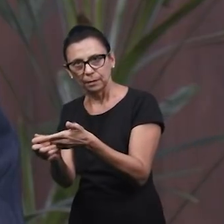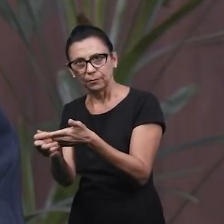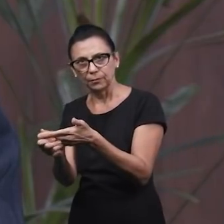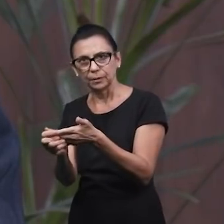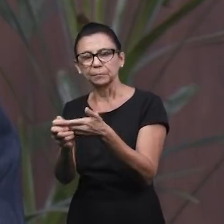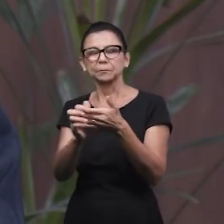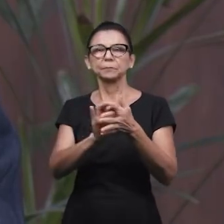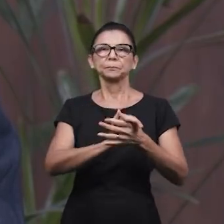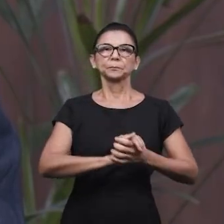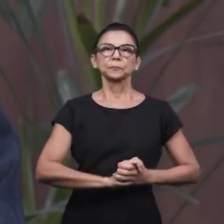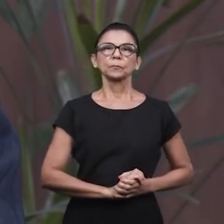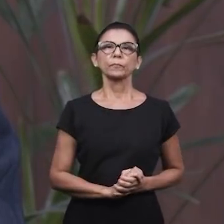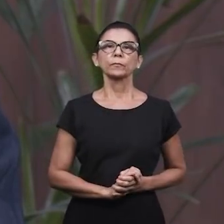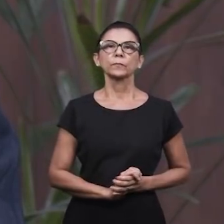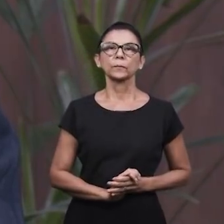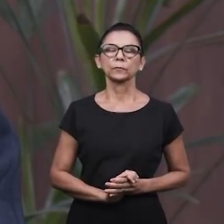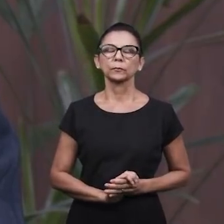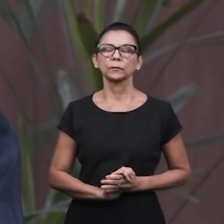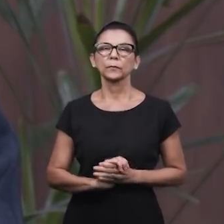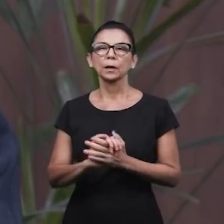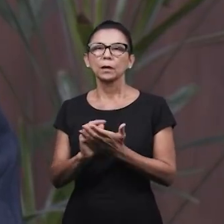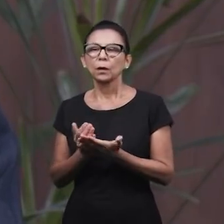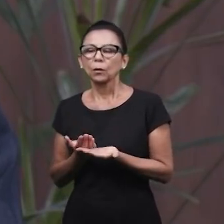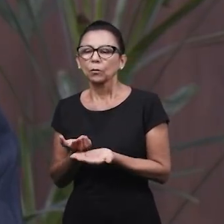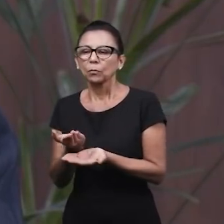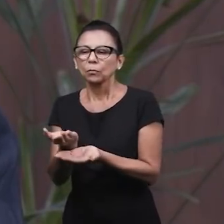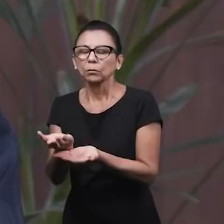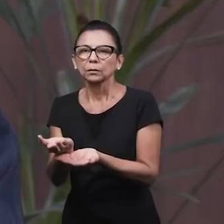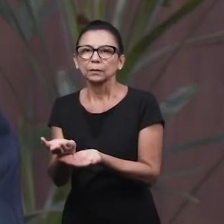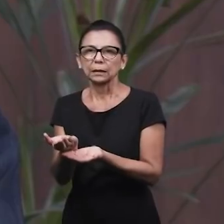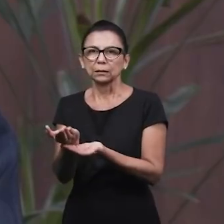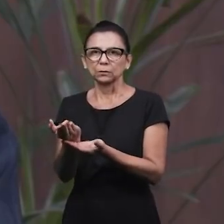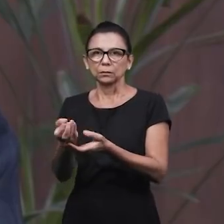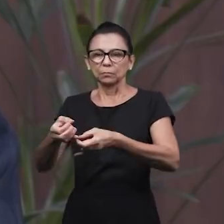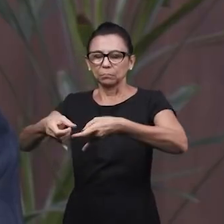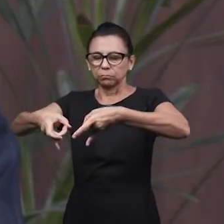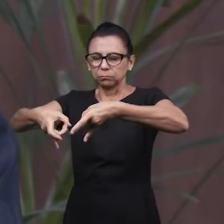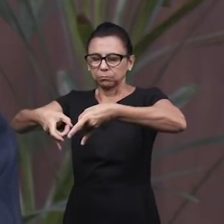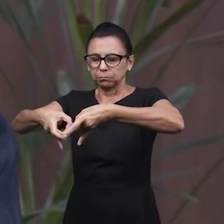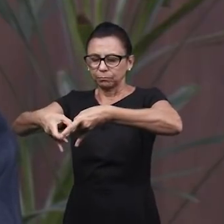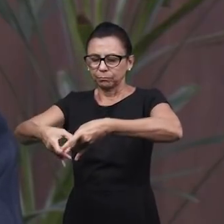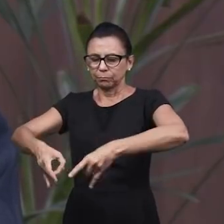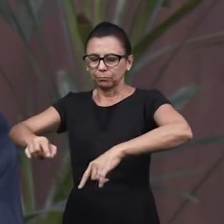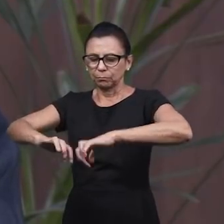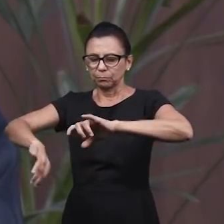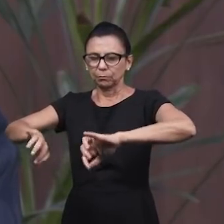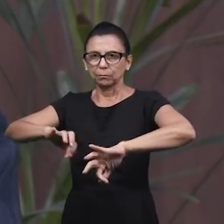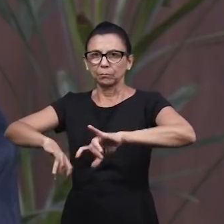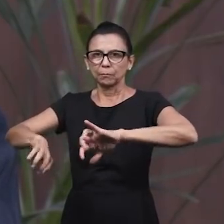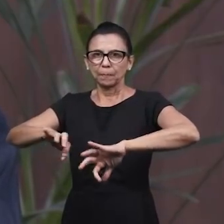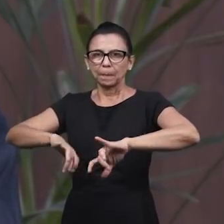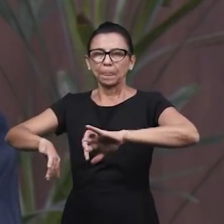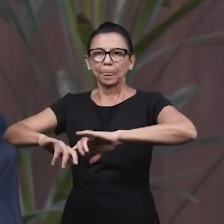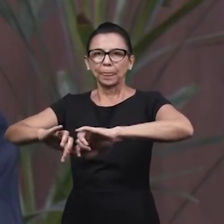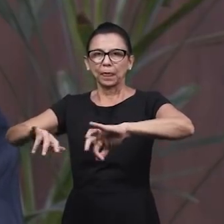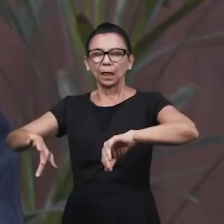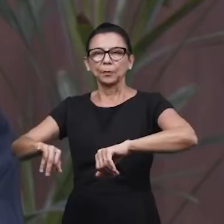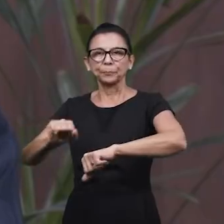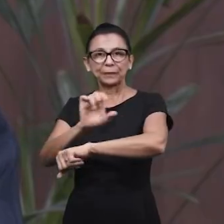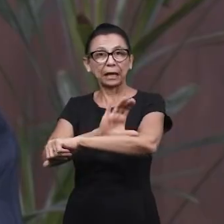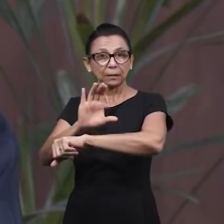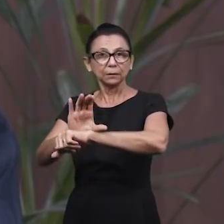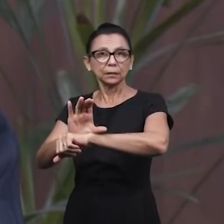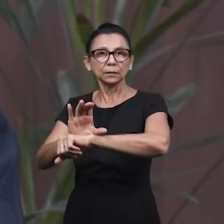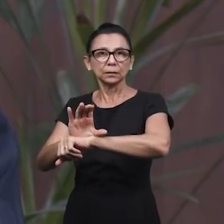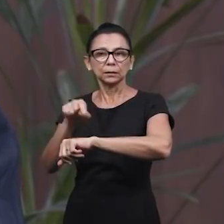de Juízes, vão ser depositados, né, lá na terra dos descendentes lá em Canaã, né, na